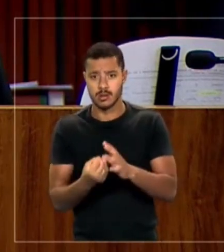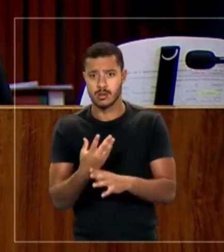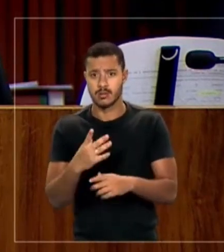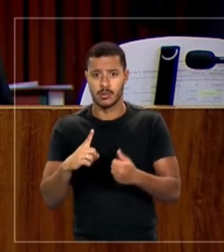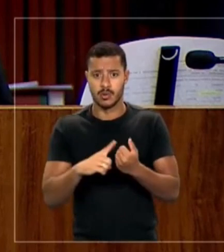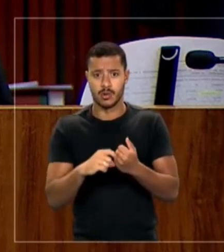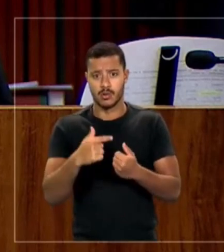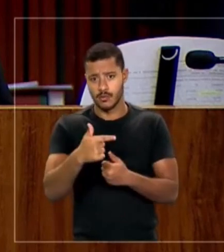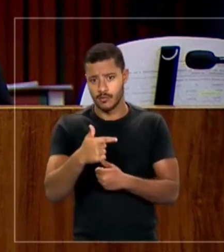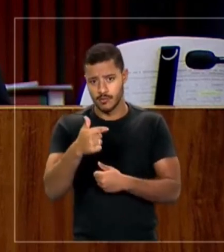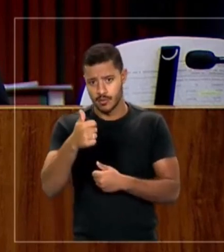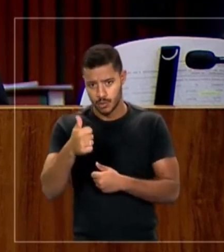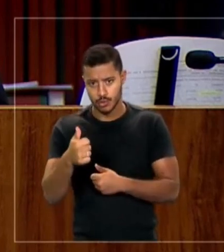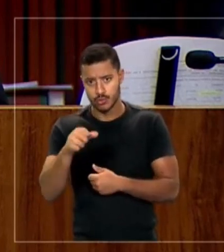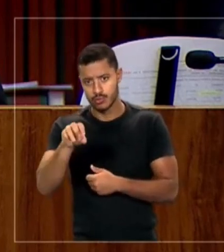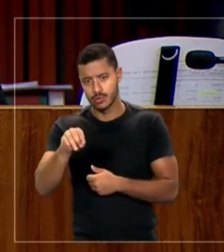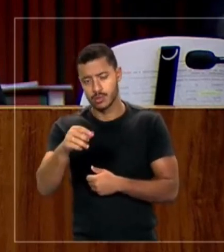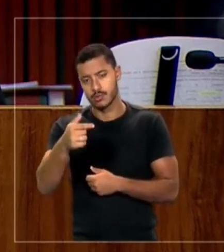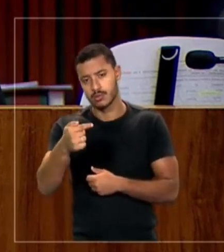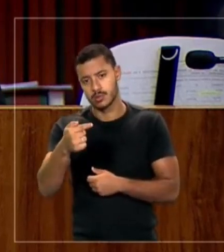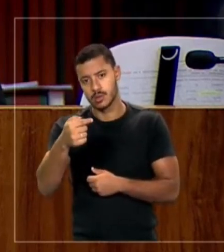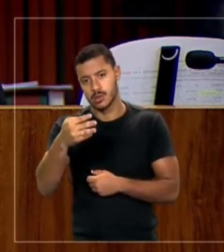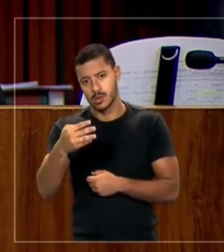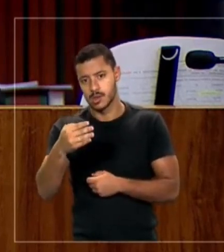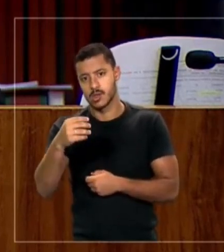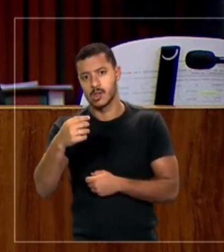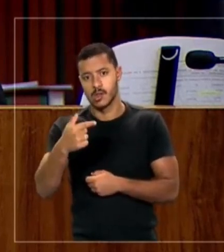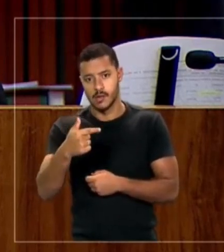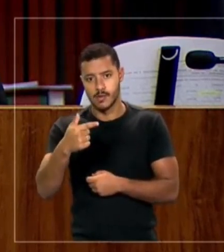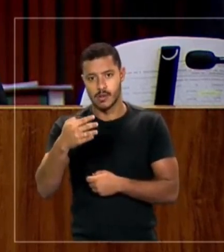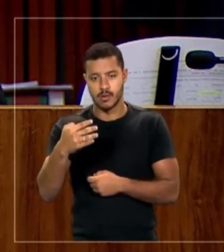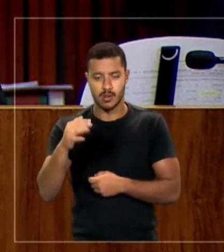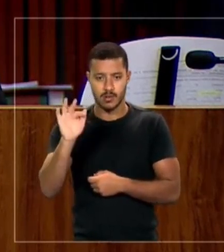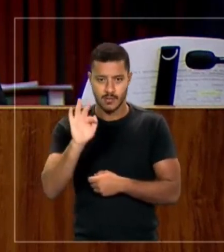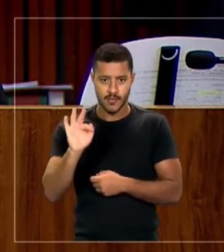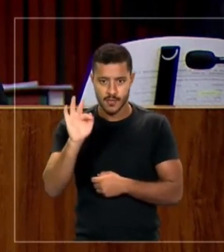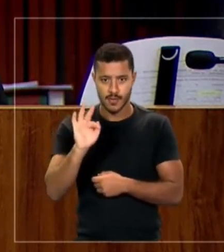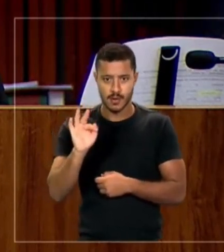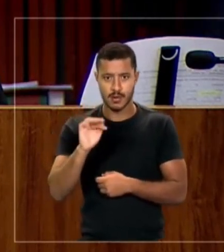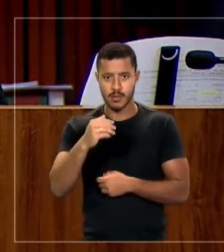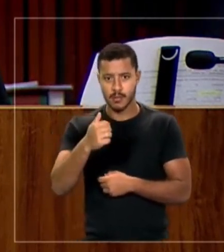Decreto 21.076, de 24 de fevereiro de